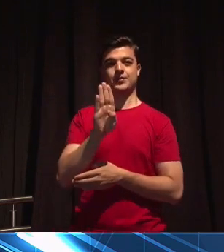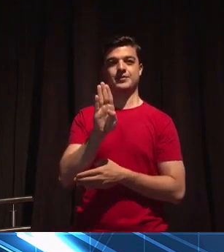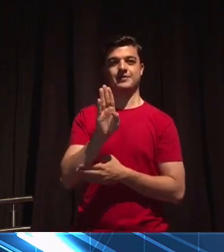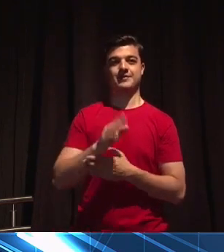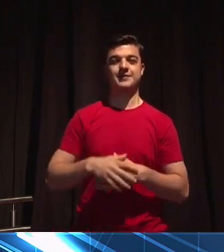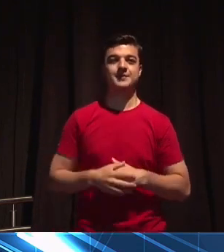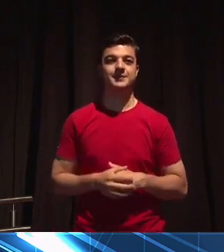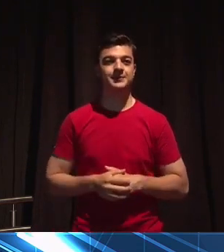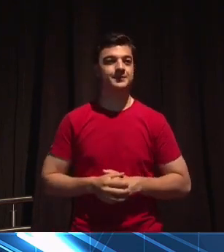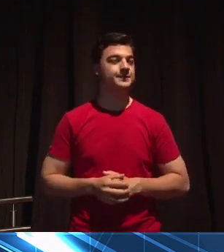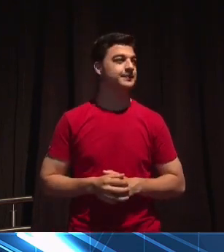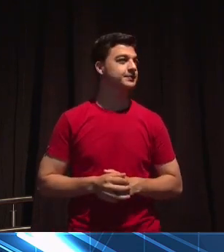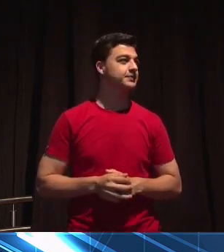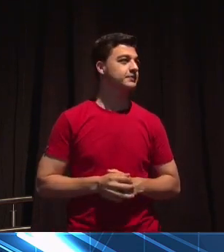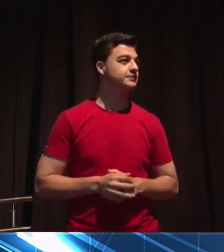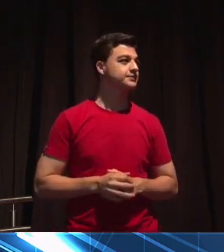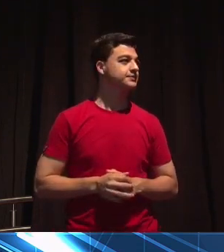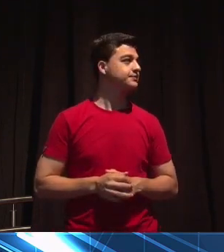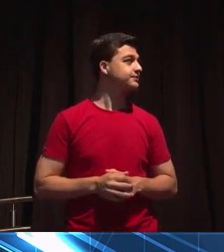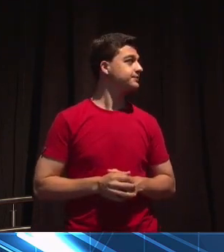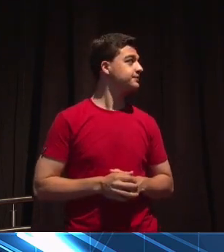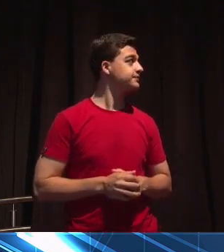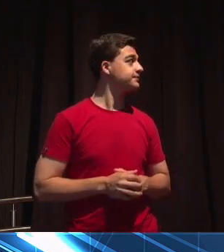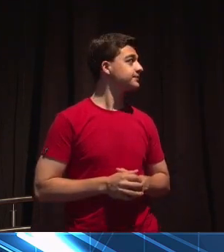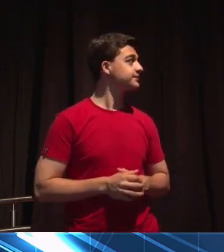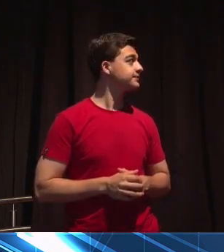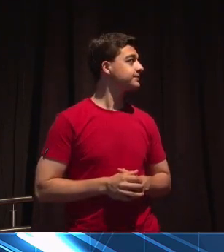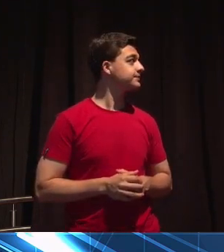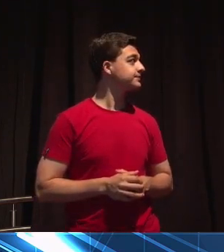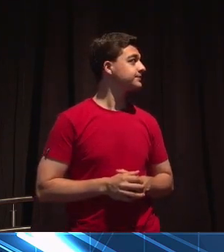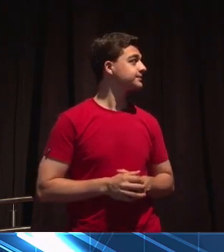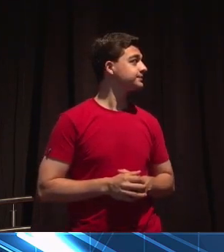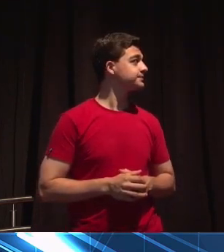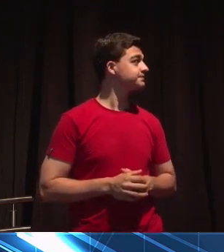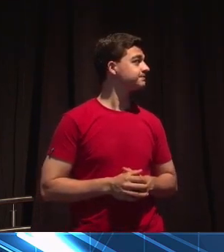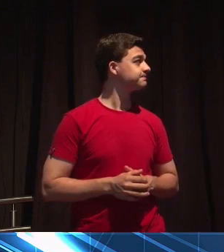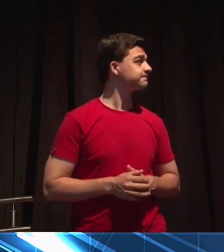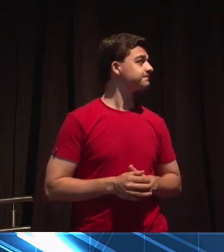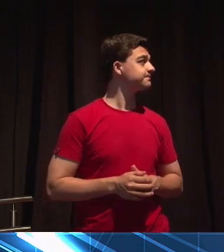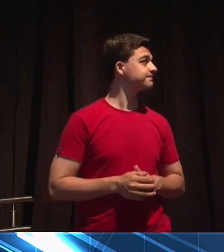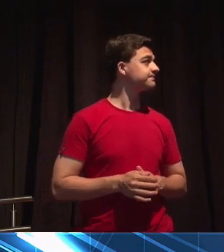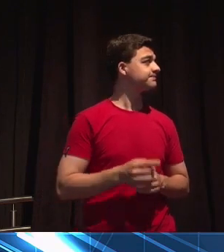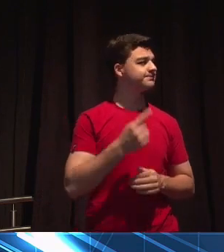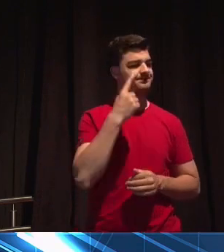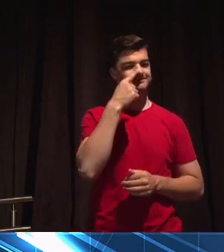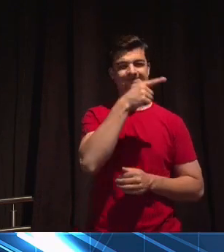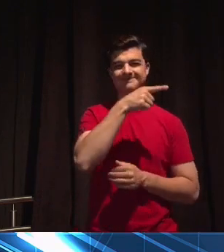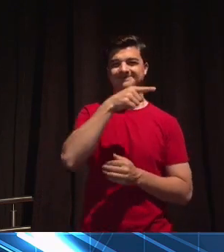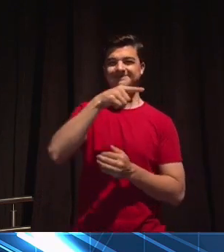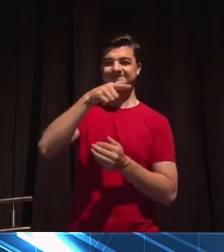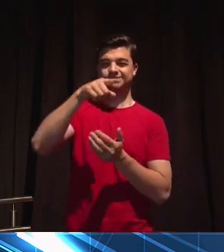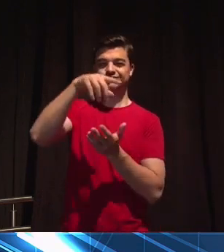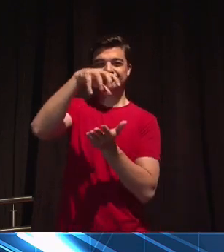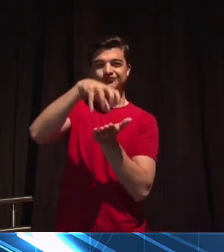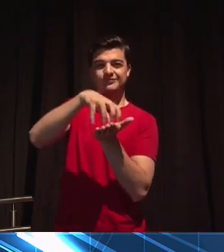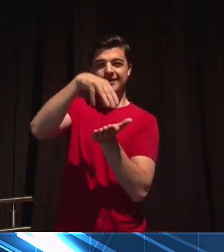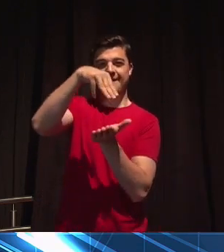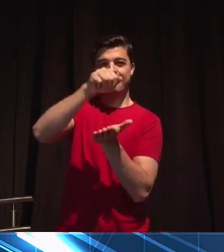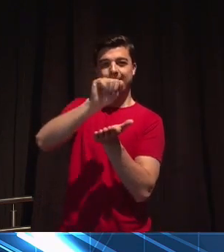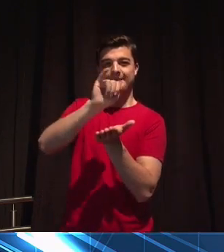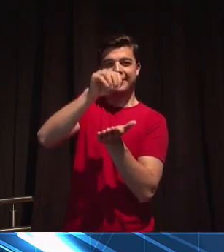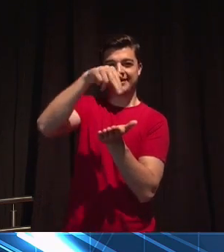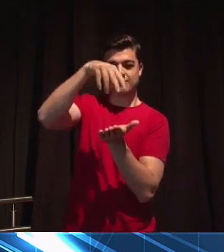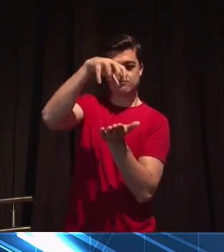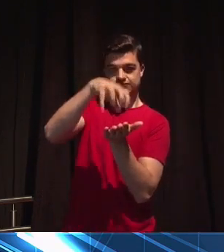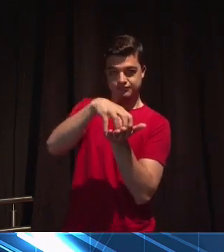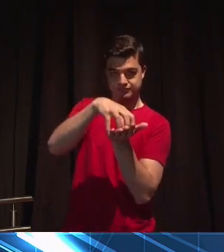continuo também amém continua recebendo as opções de linha de usar argumentos né do comando só que aí eu tenho